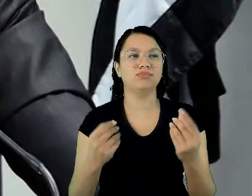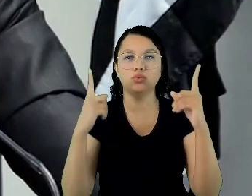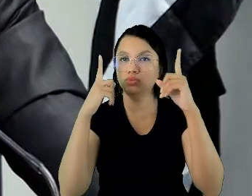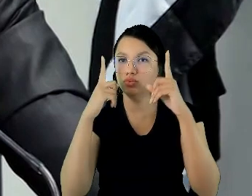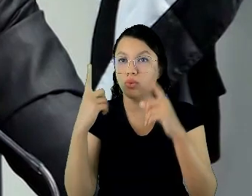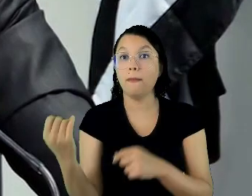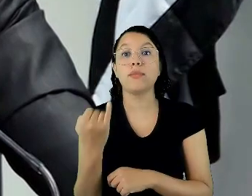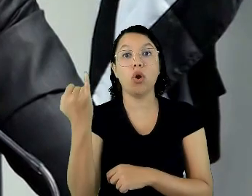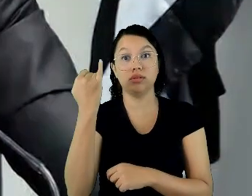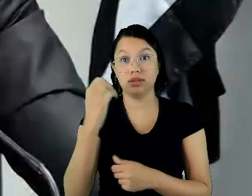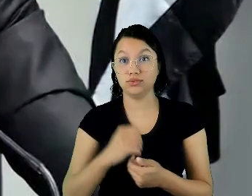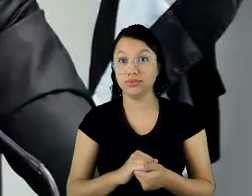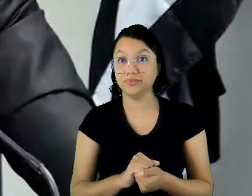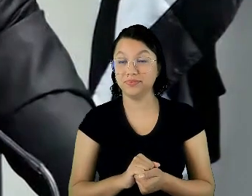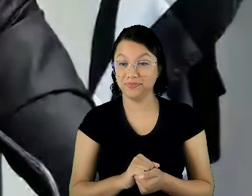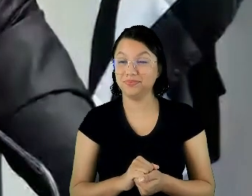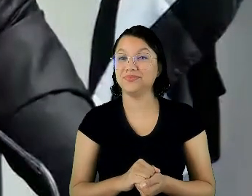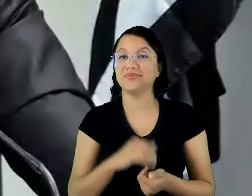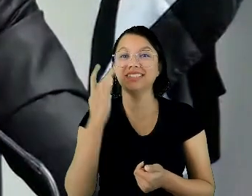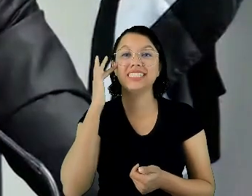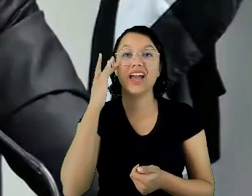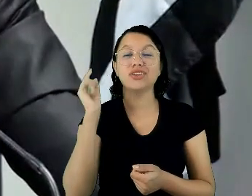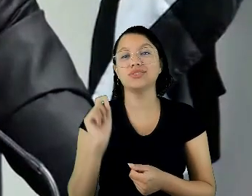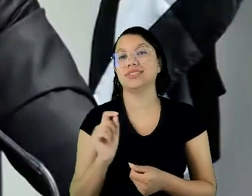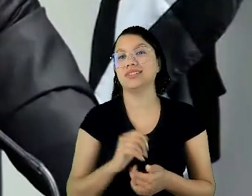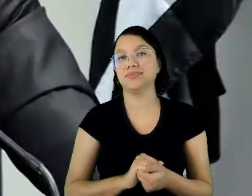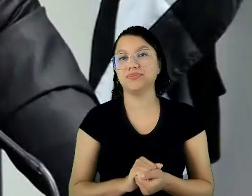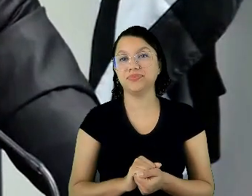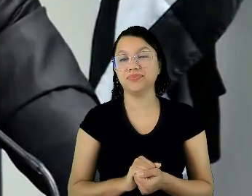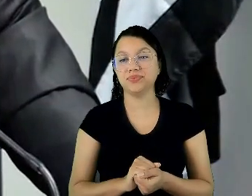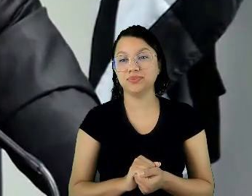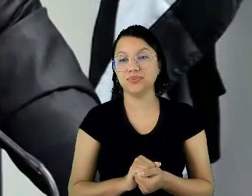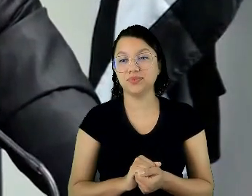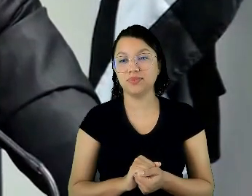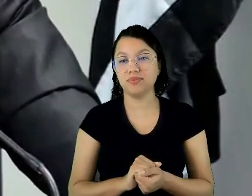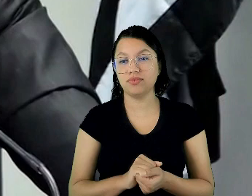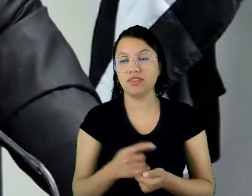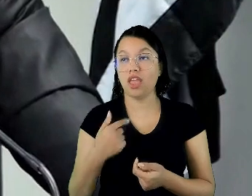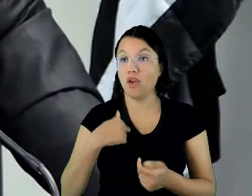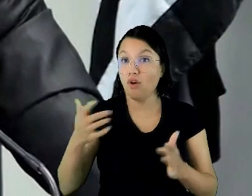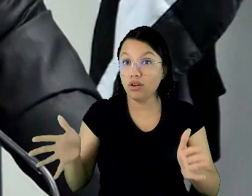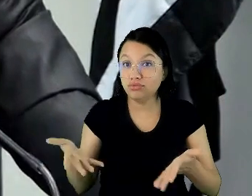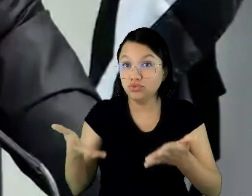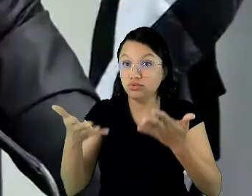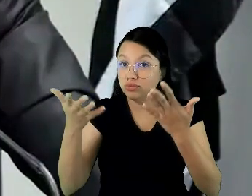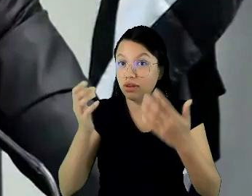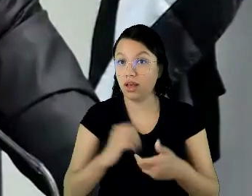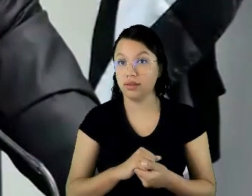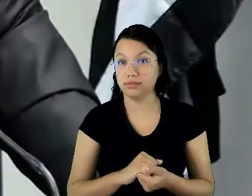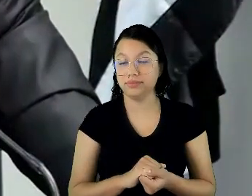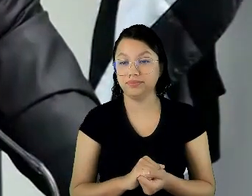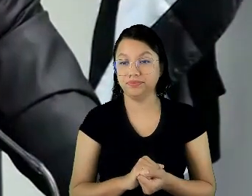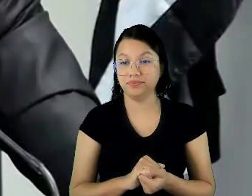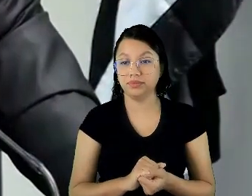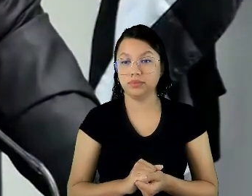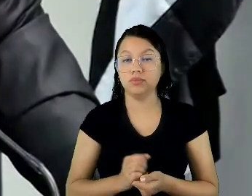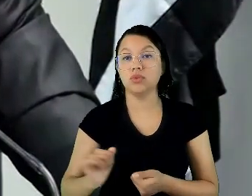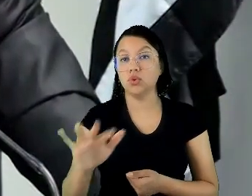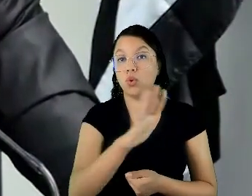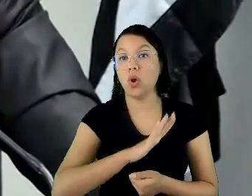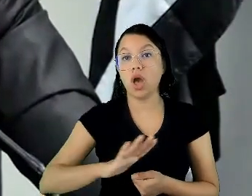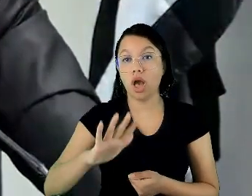que eu vou estimular isso no âmbito do Mercosul, que eu sou o presidente